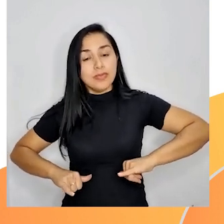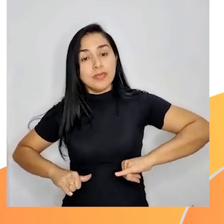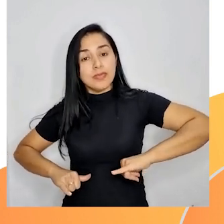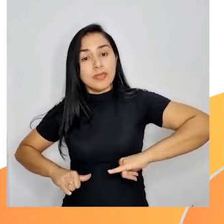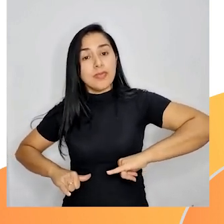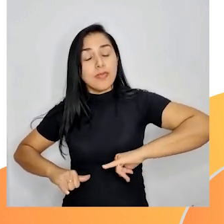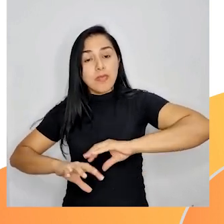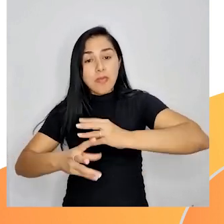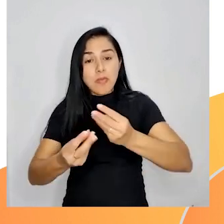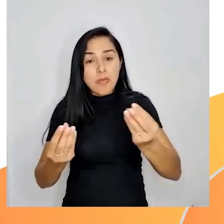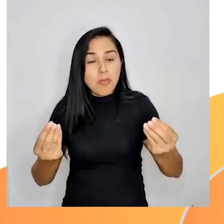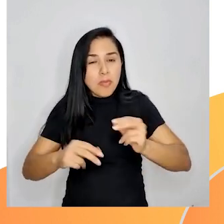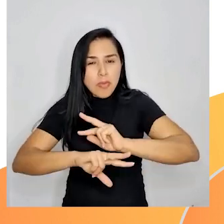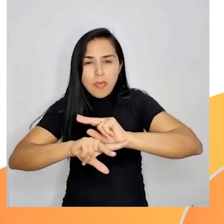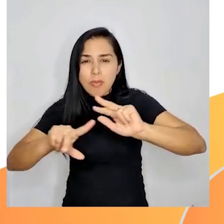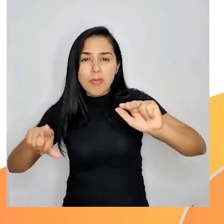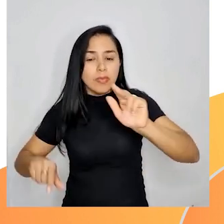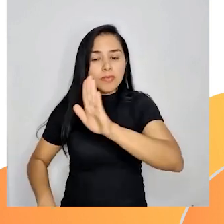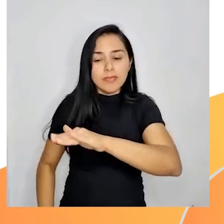crianças escravas